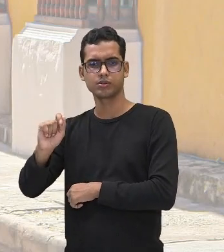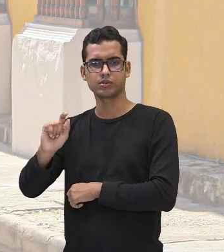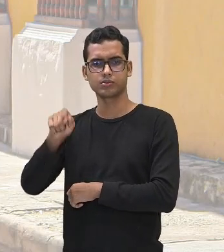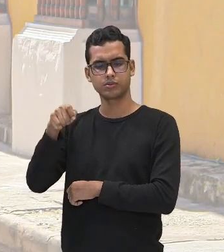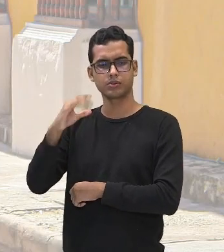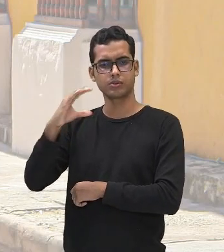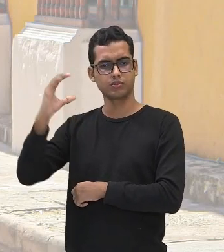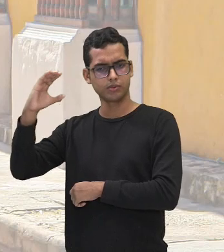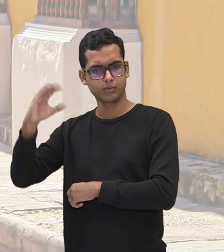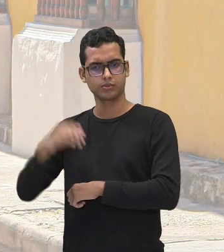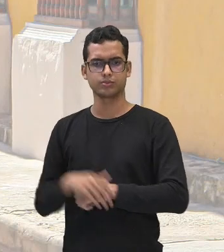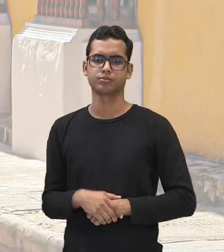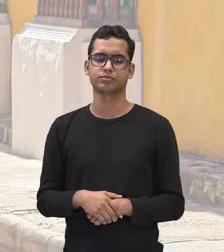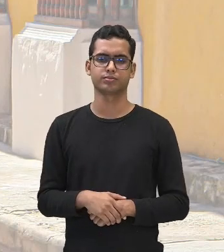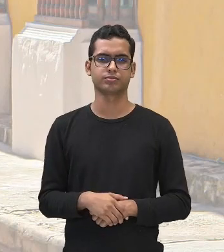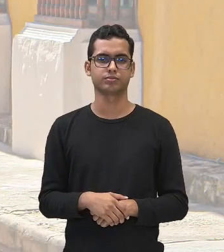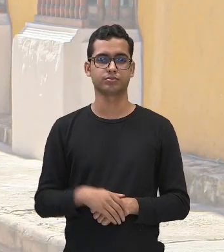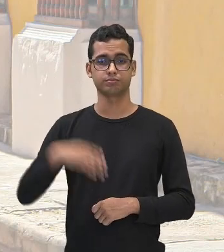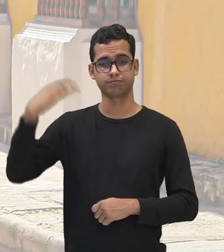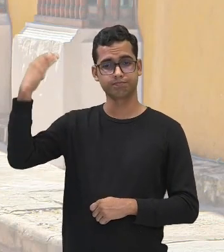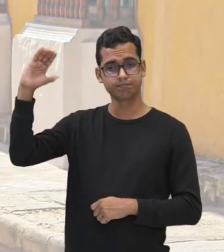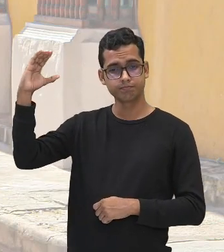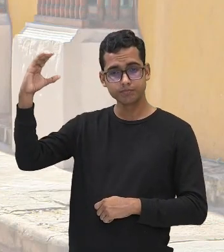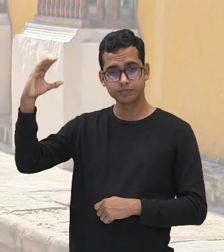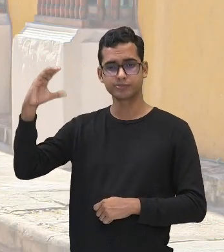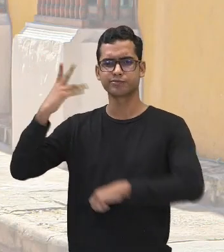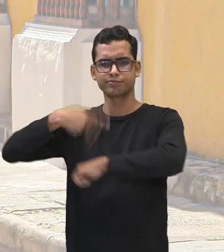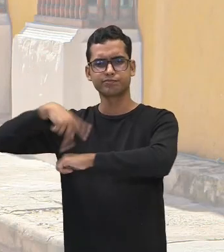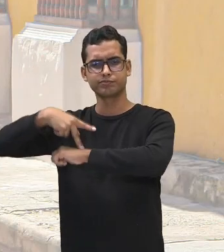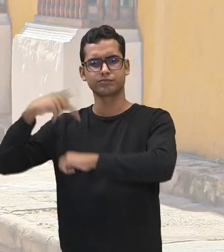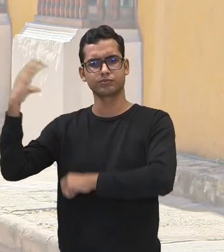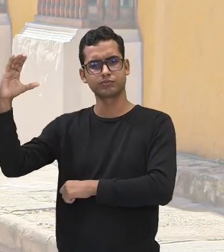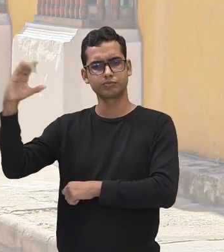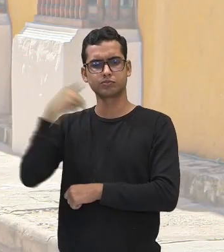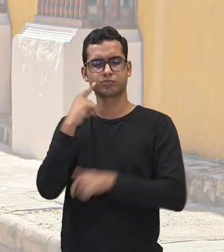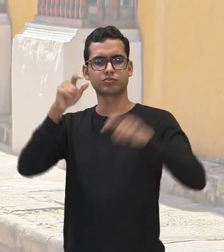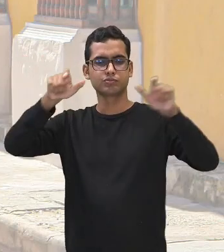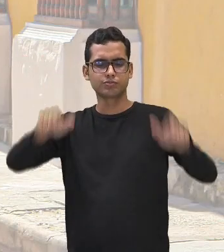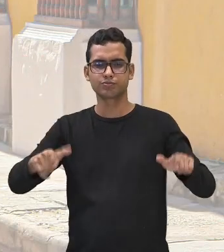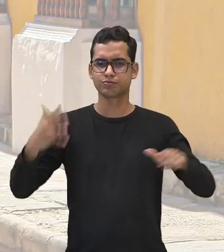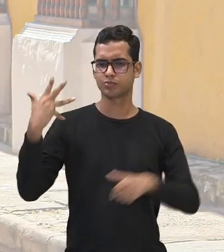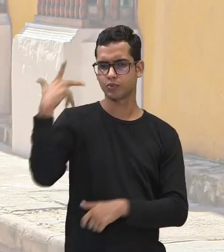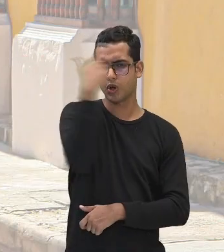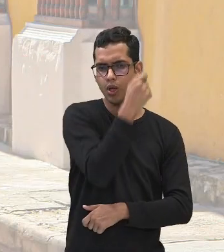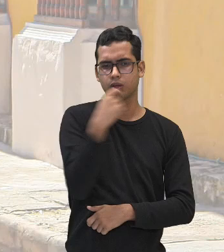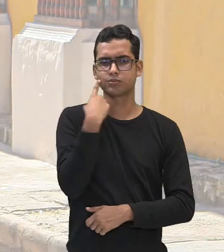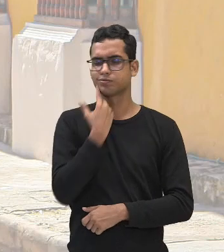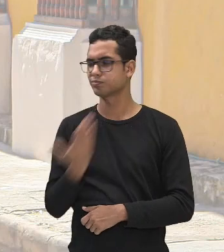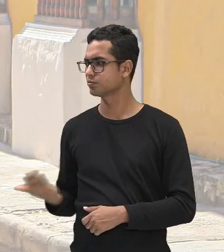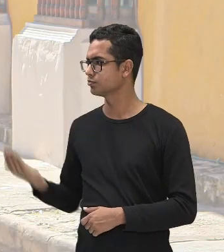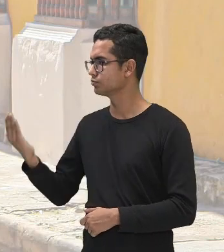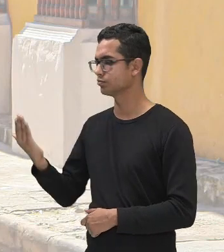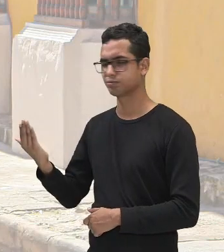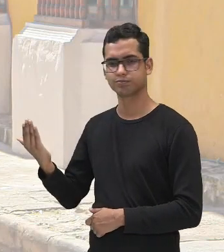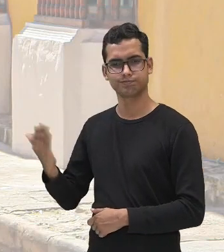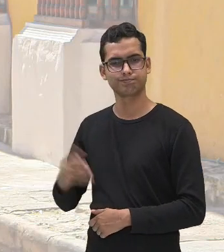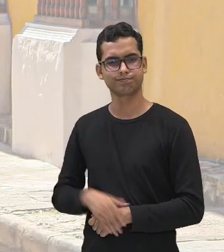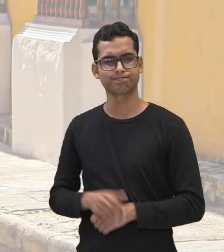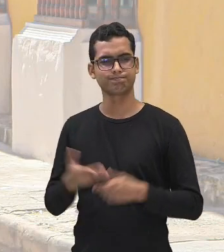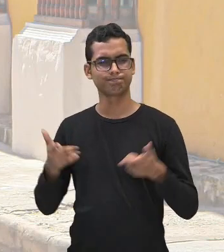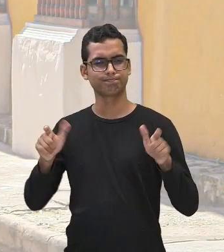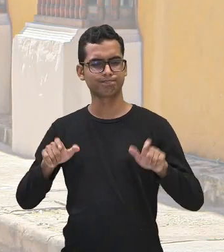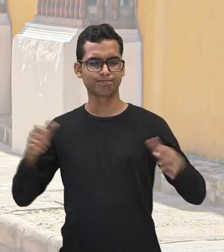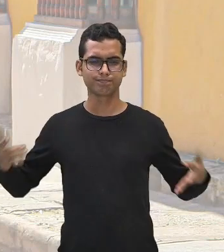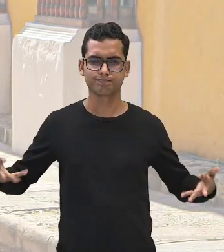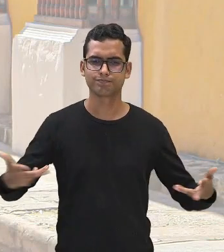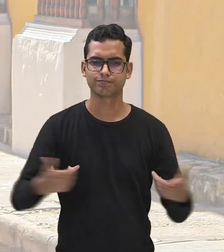história muito bonita. E estamos nesse cenário maravilhoso para falar de um assunto pertinente ao que estamos